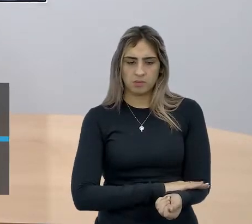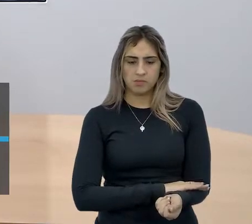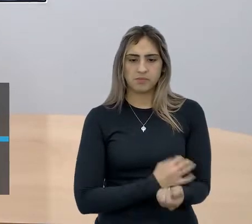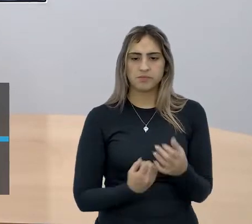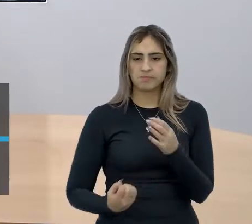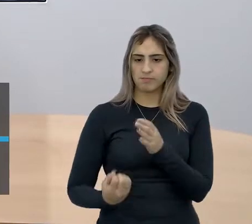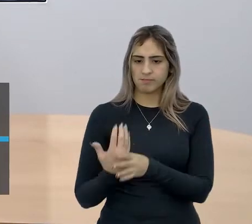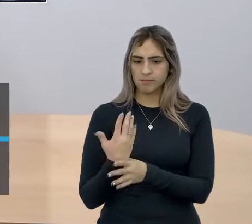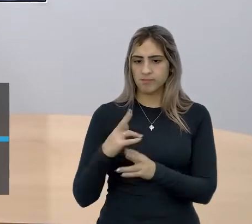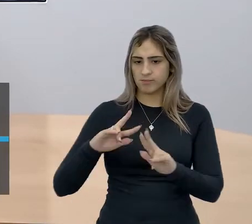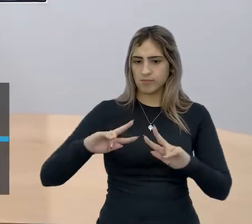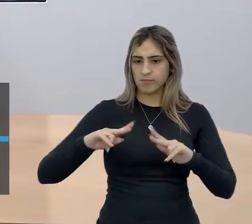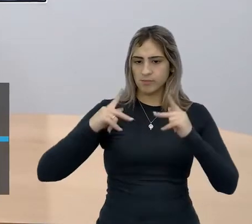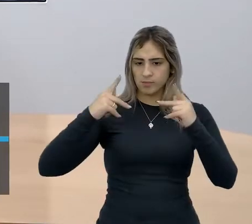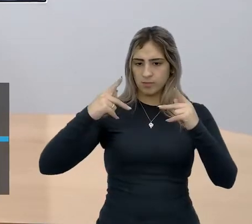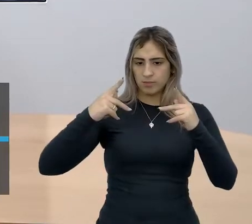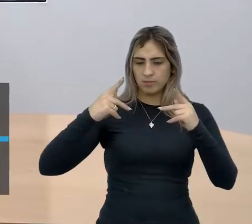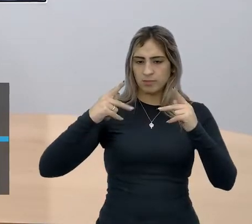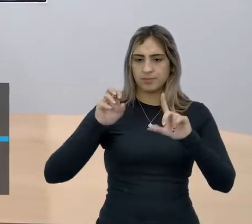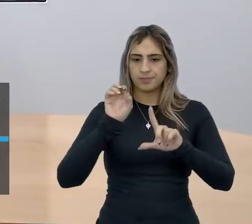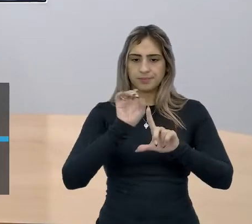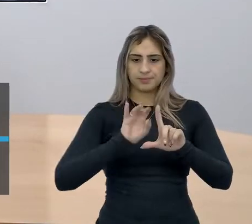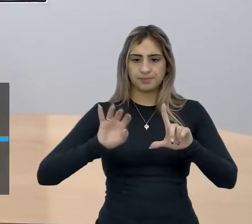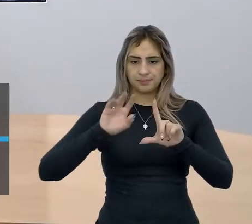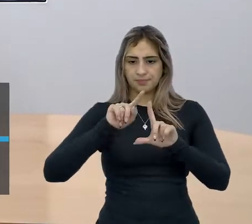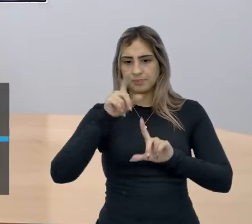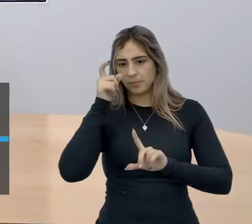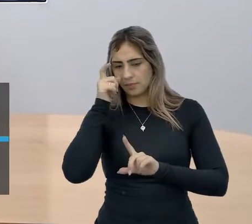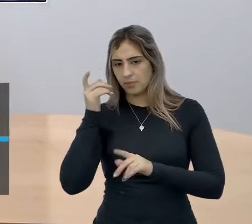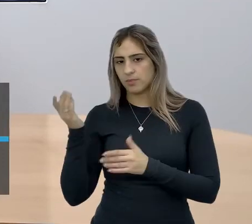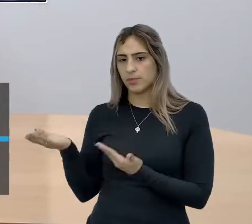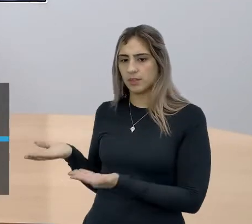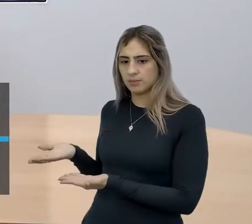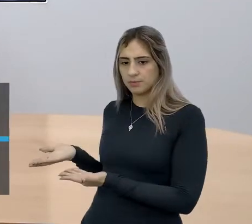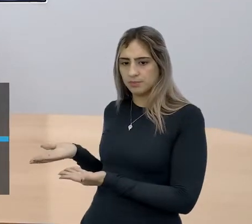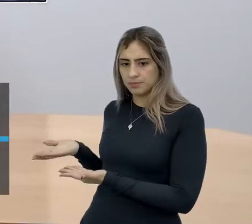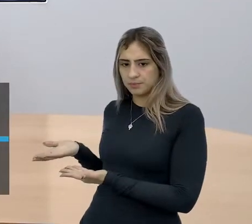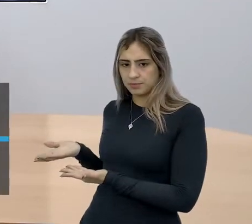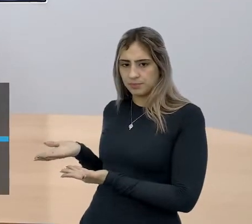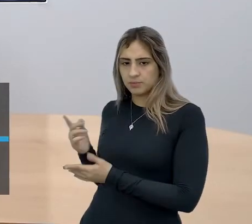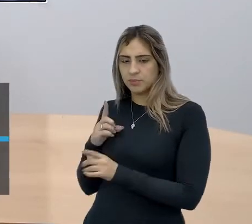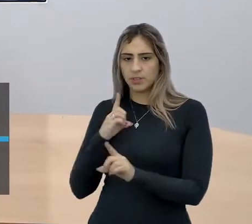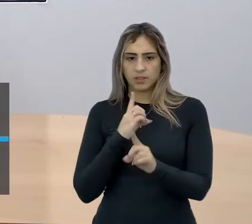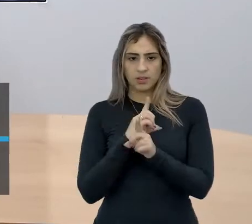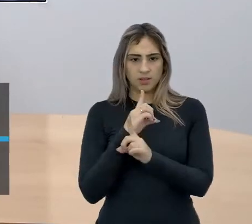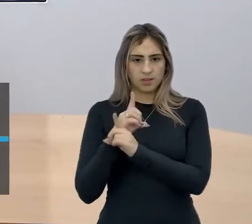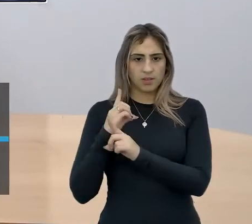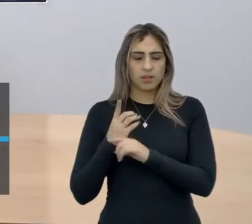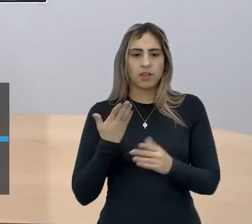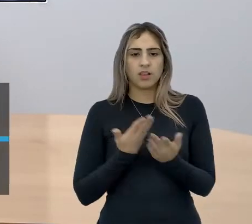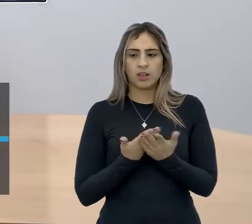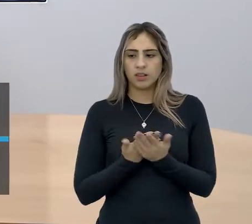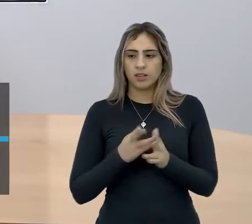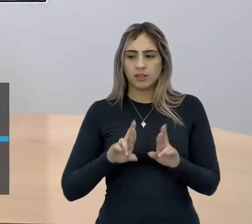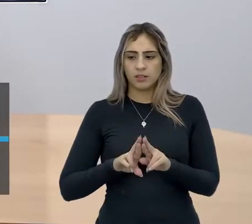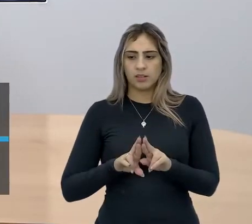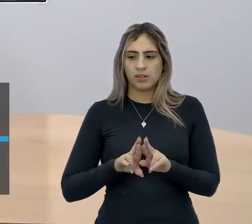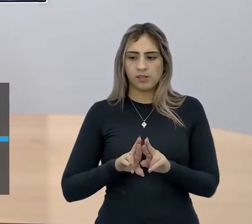para vocês o link e o QR Code para vocês acessarem. Nesse canal vocês vão encontrar aulas